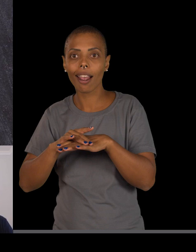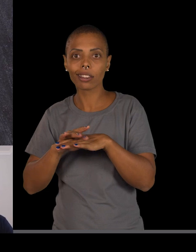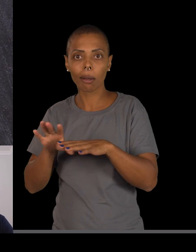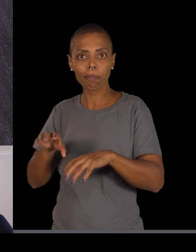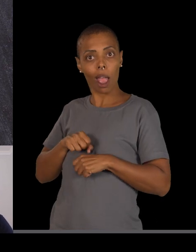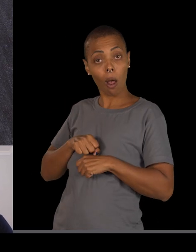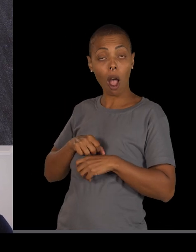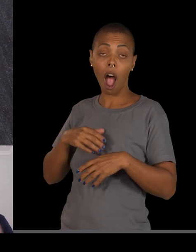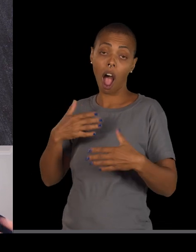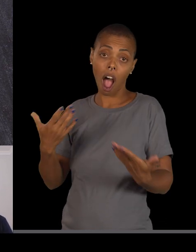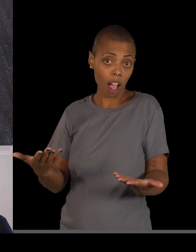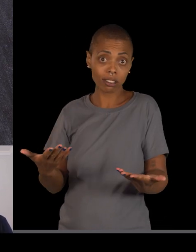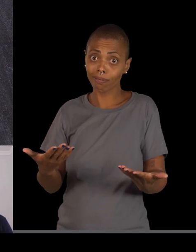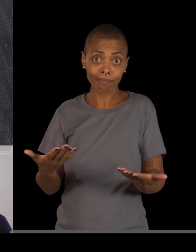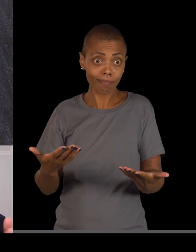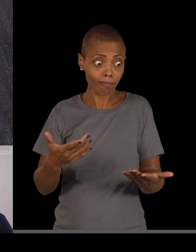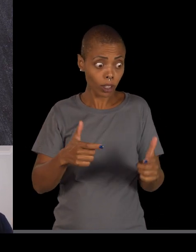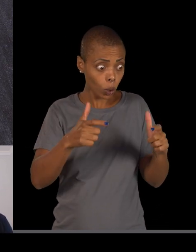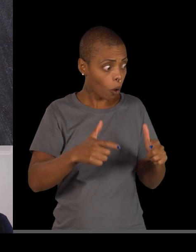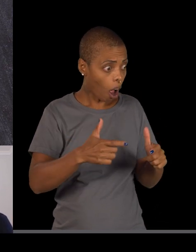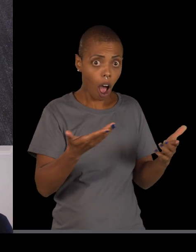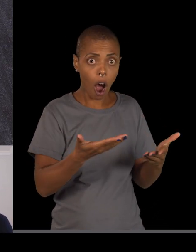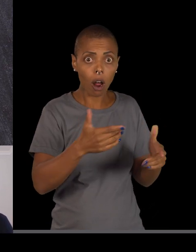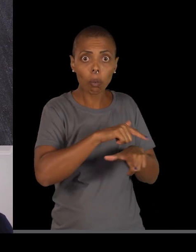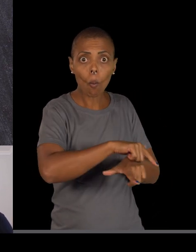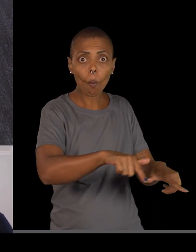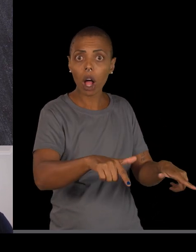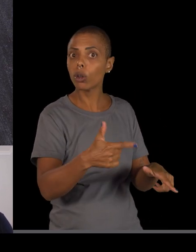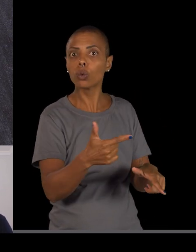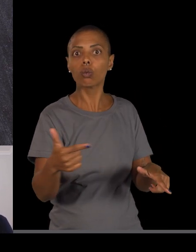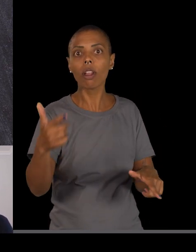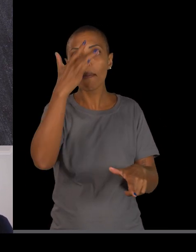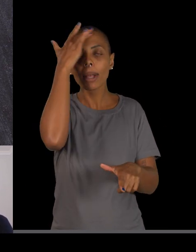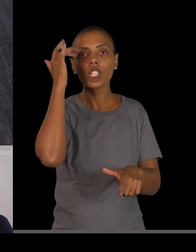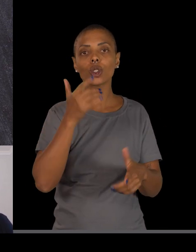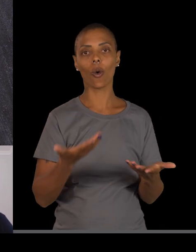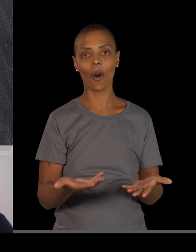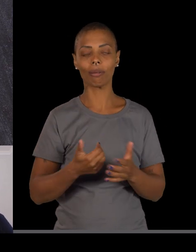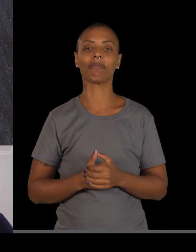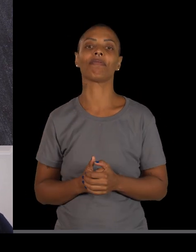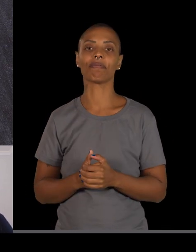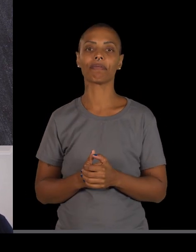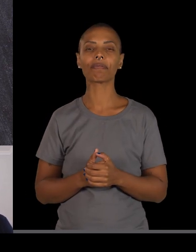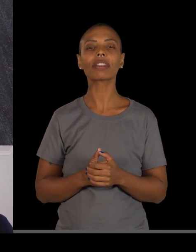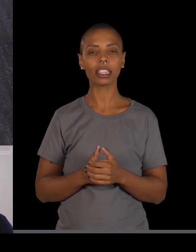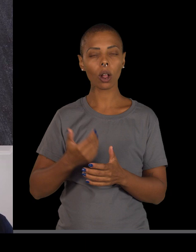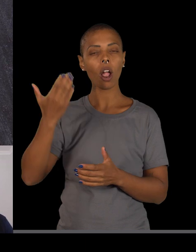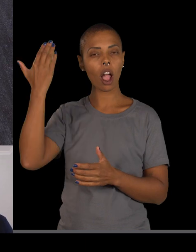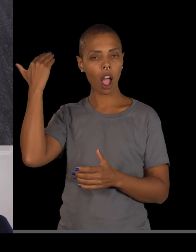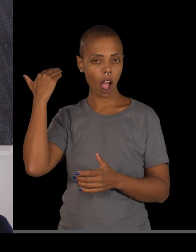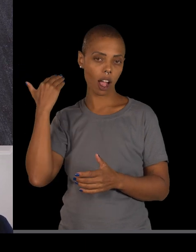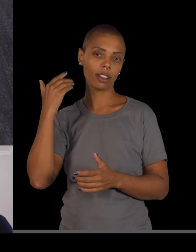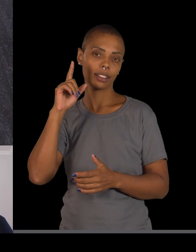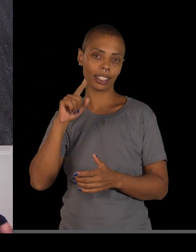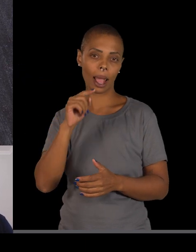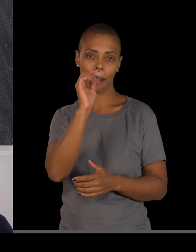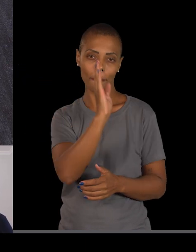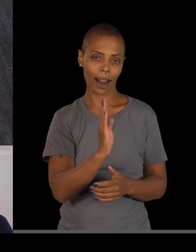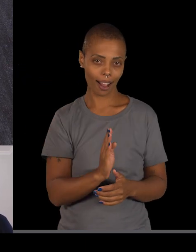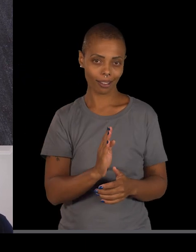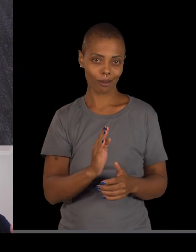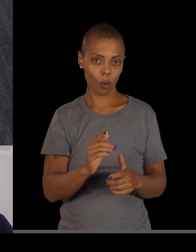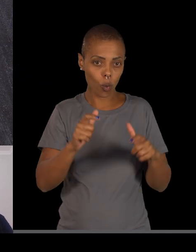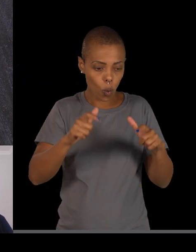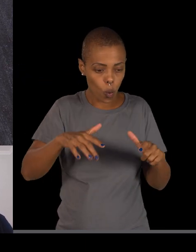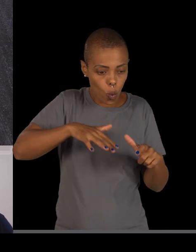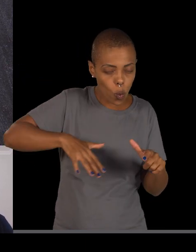foram trazidas e, resultado, essa terra ela está despovoada. O que se conhecia como o Brasil na época, né, o que se